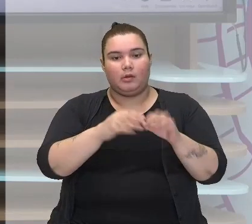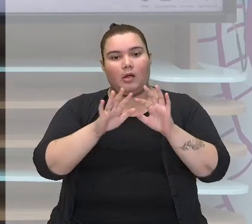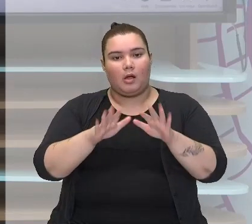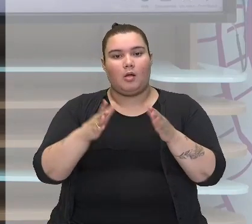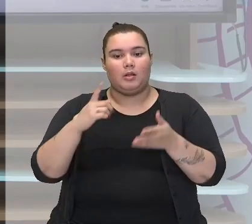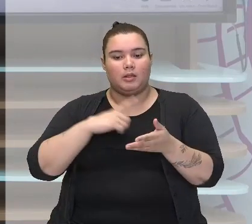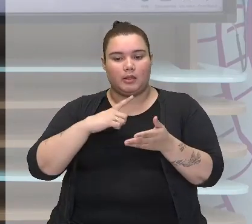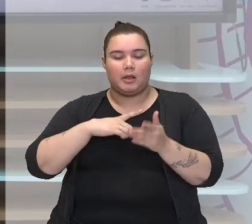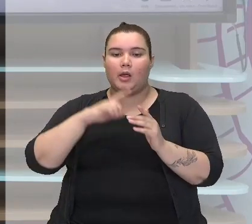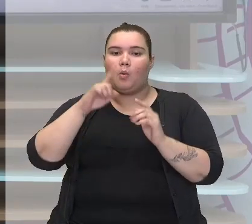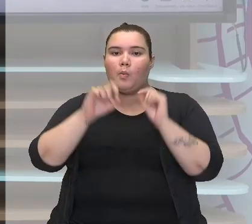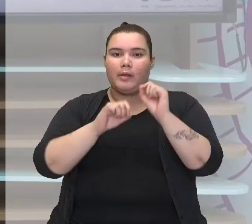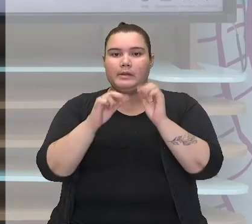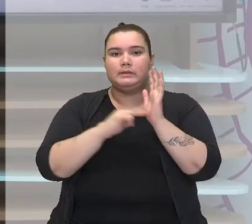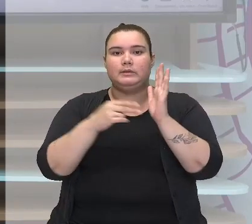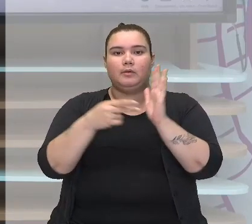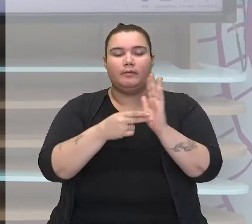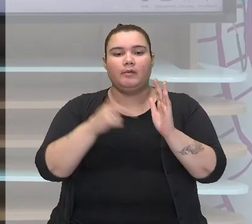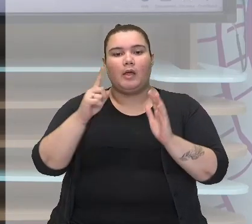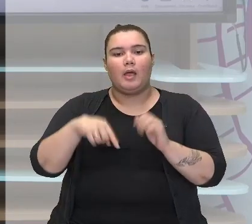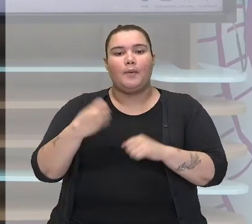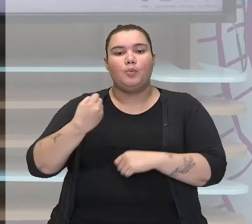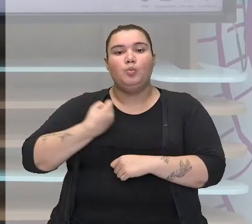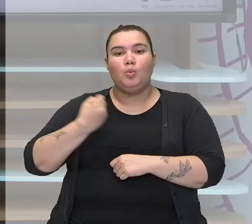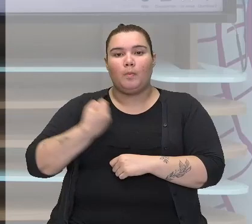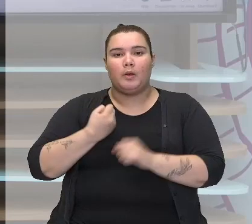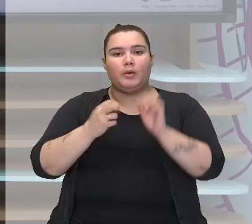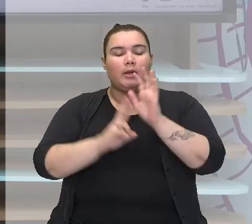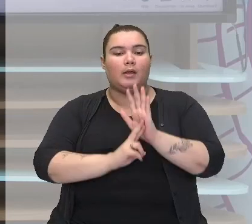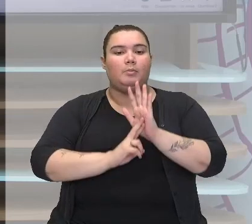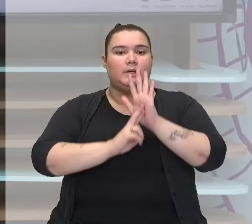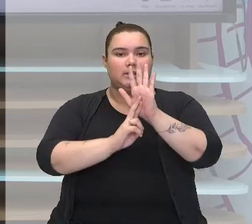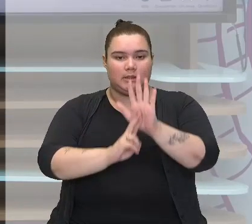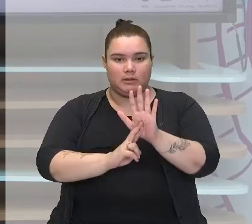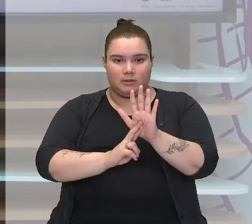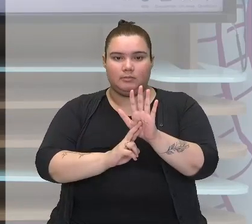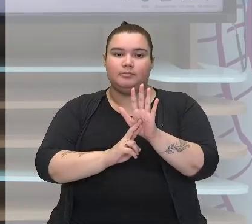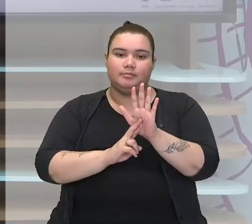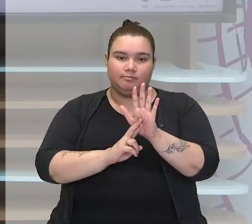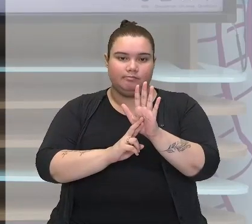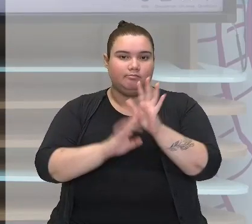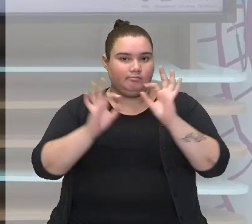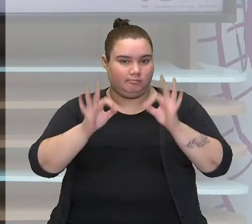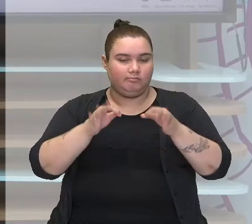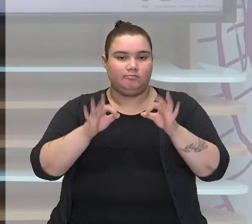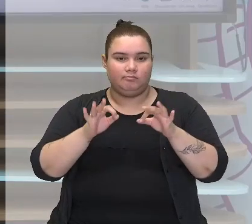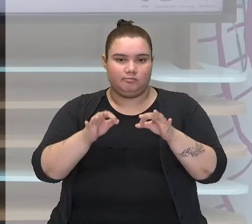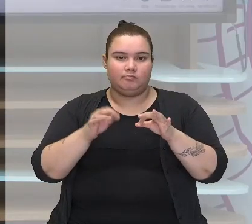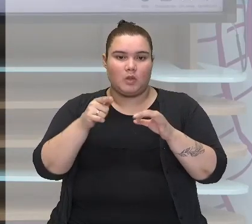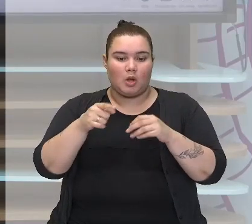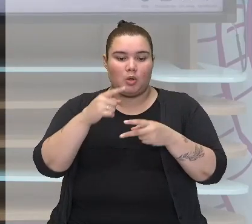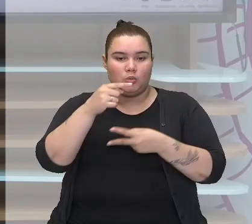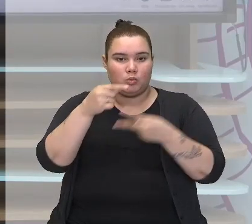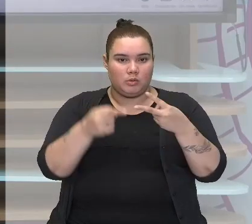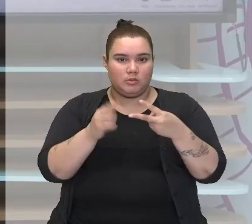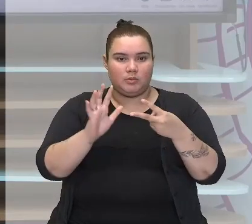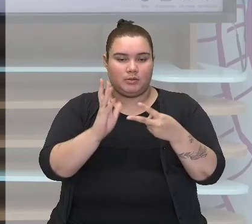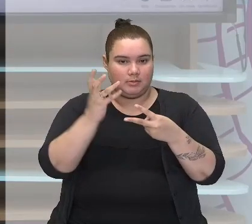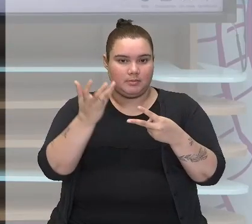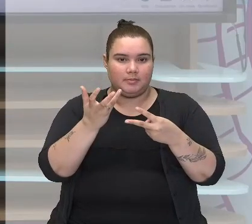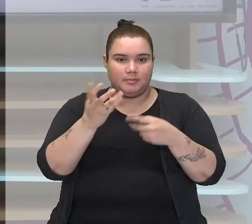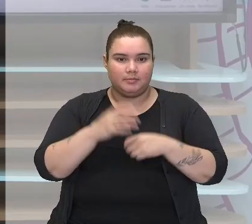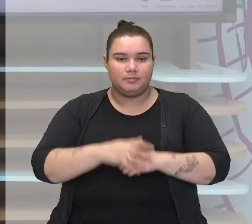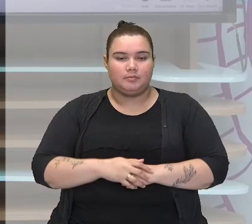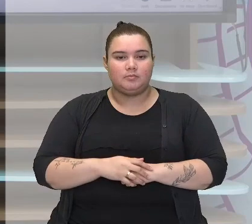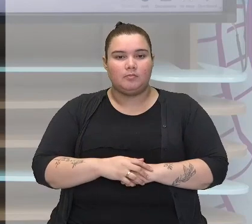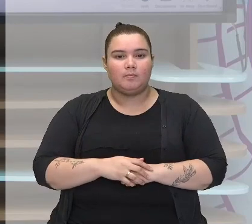uma grandeza, né? Uma grandeza, olha aí, dada entre essas duas situações. Quer dizer, a